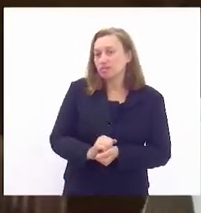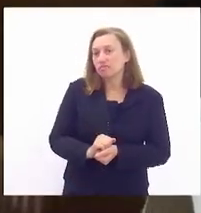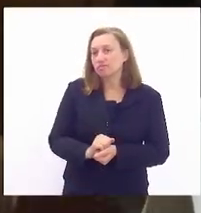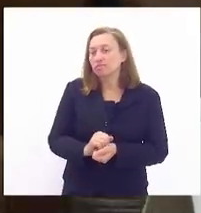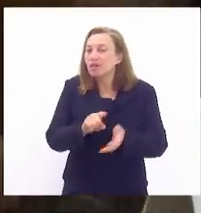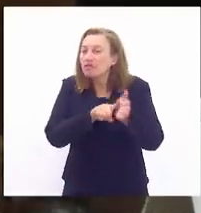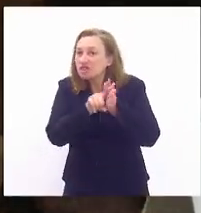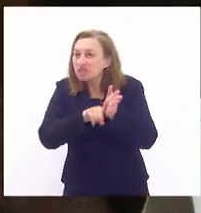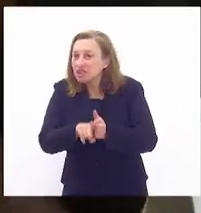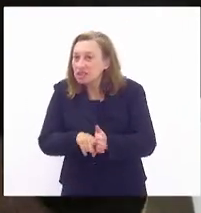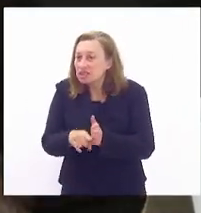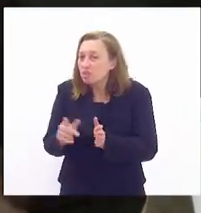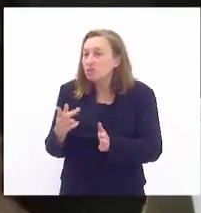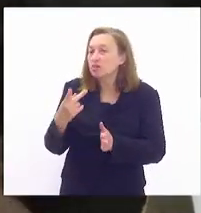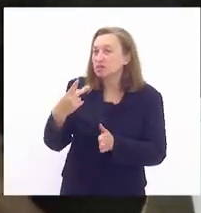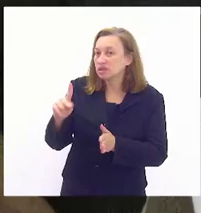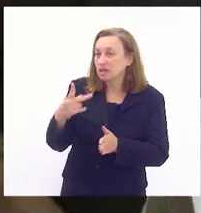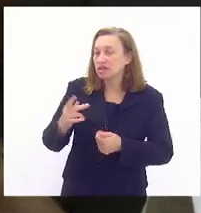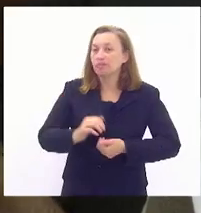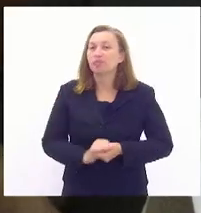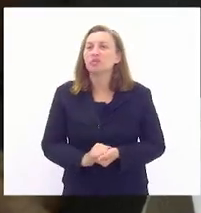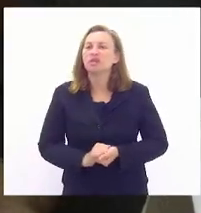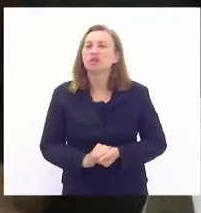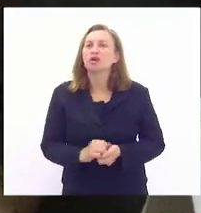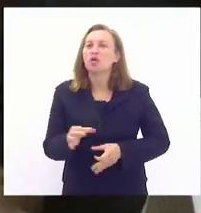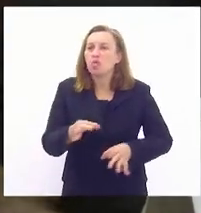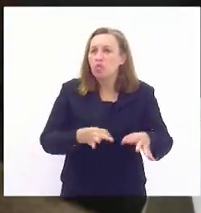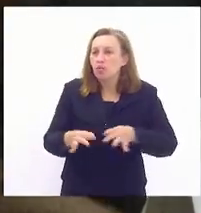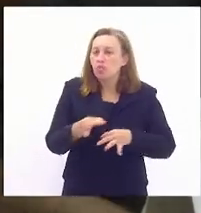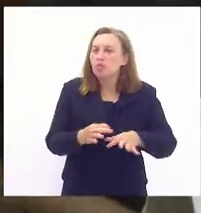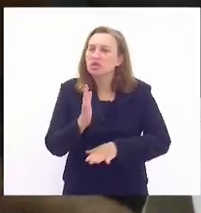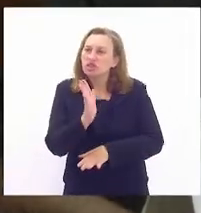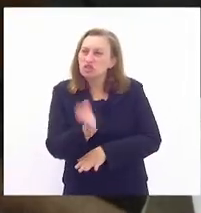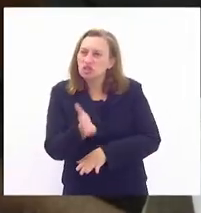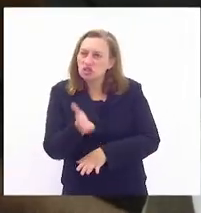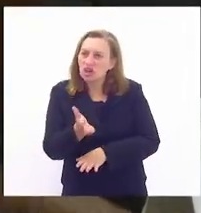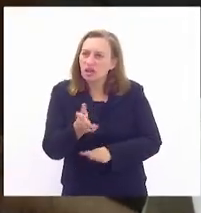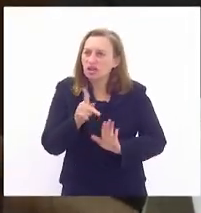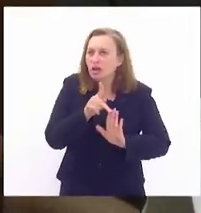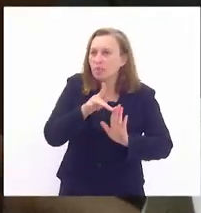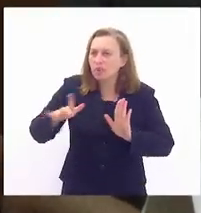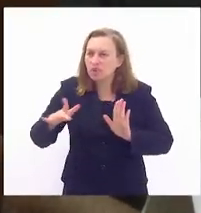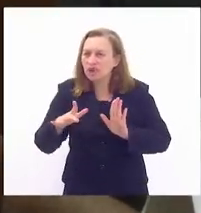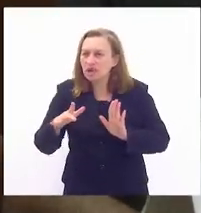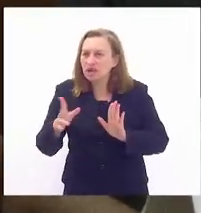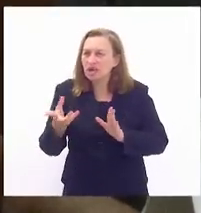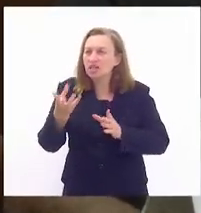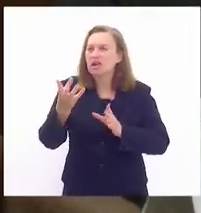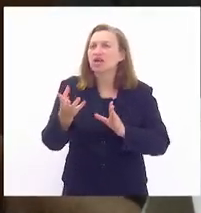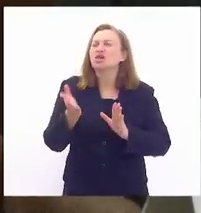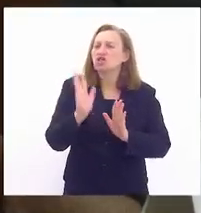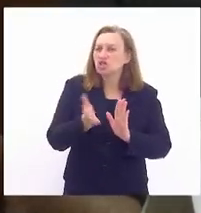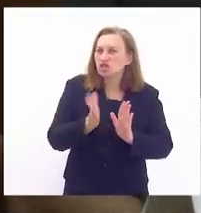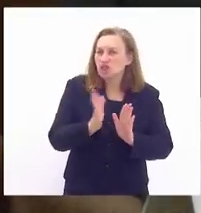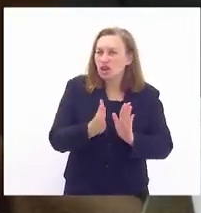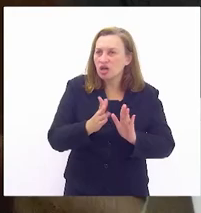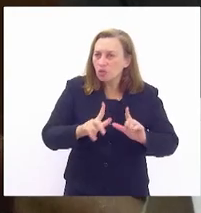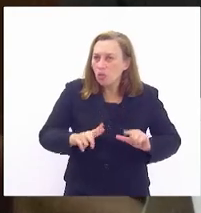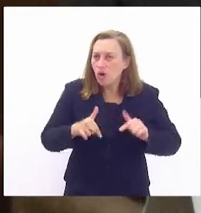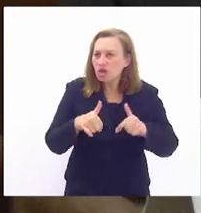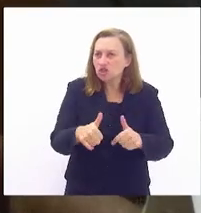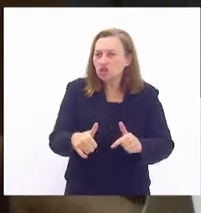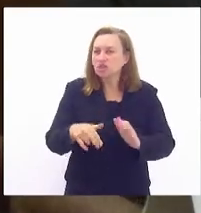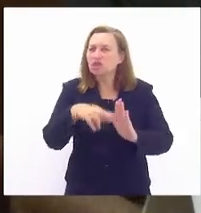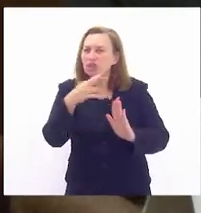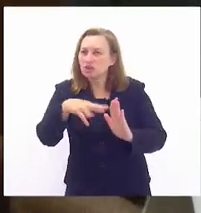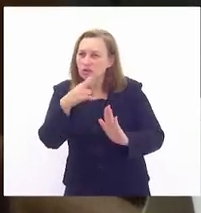Saúde. O CONAMA já desceu uma portaria interna de atualização desta resolução